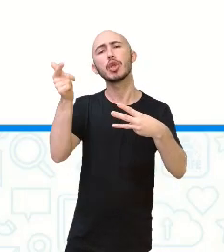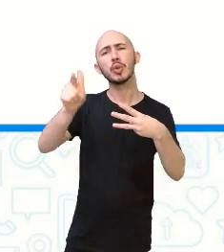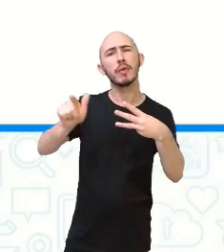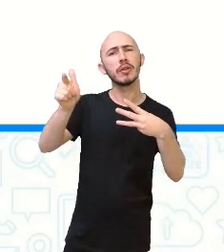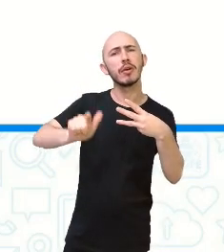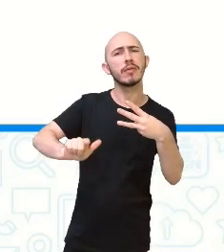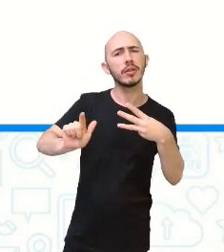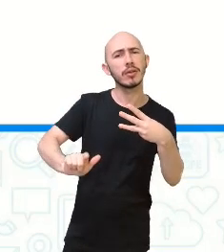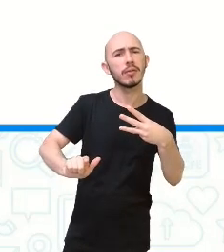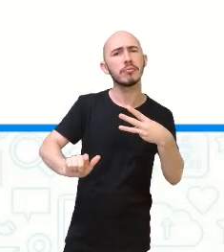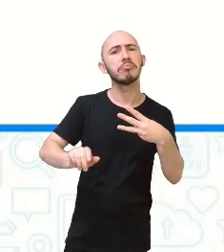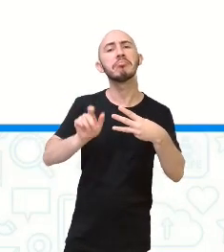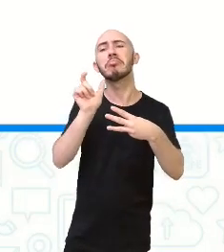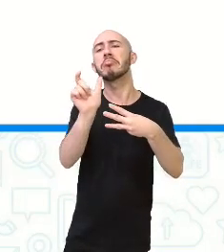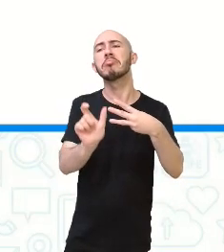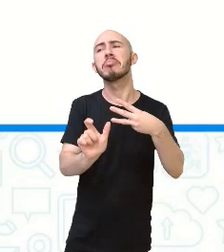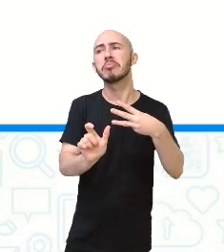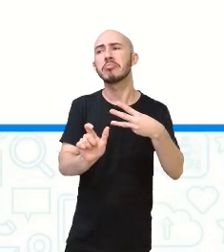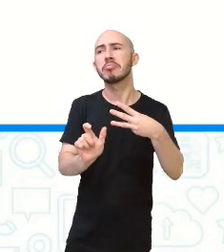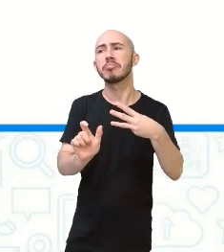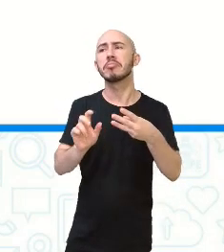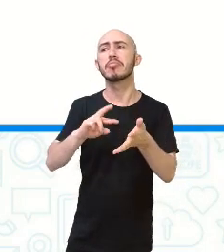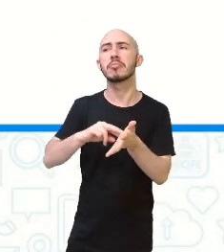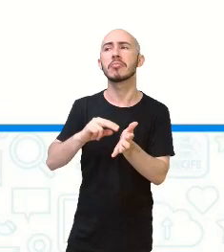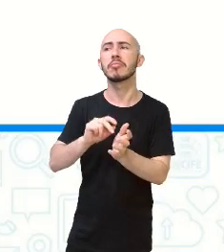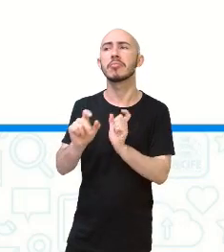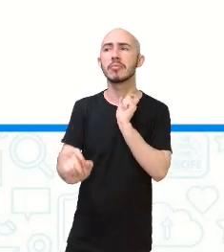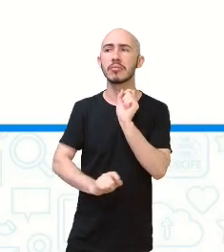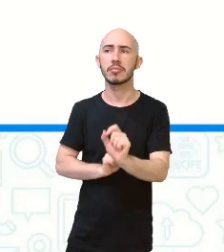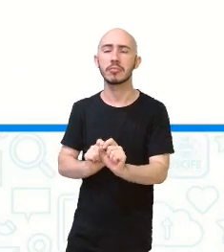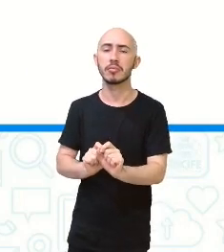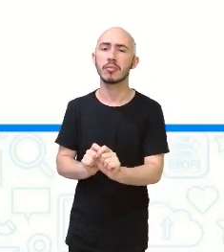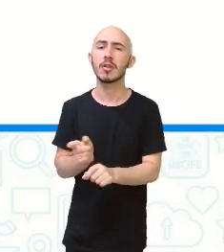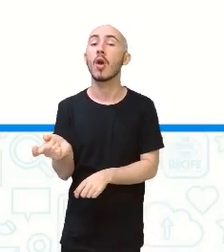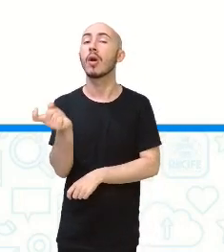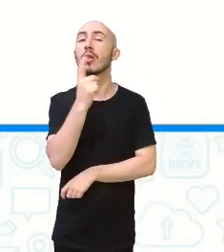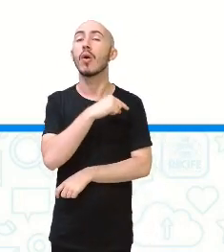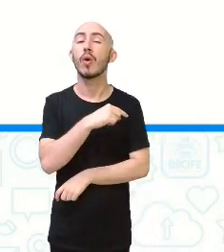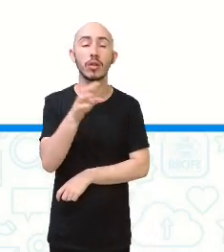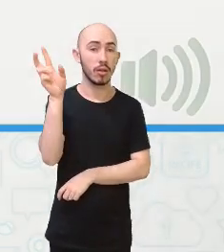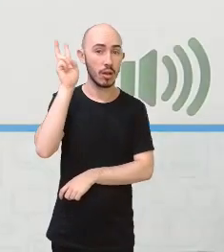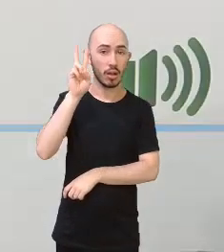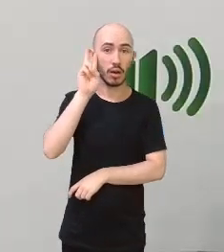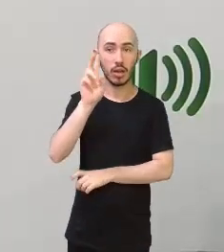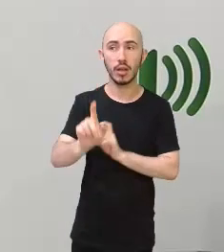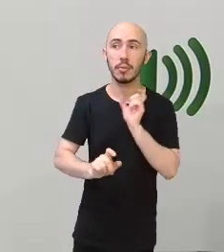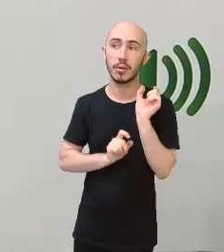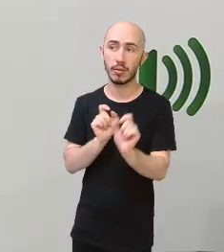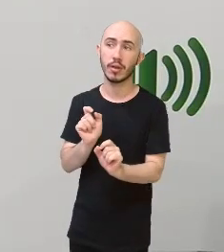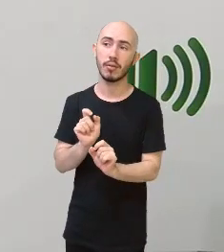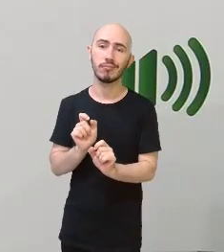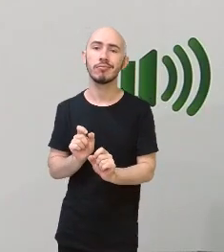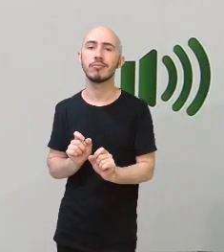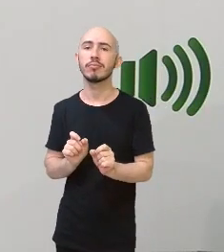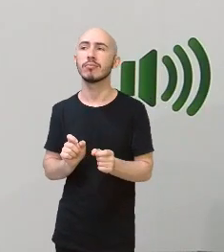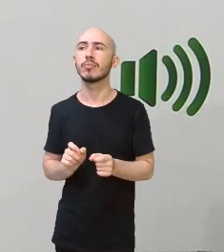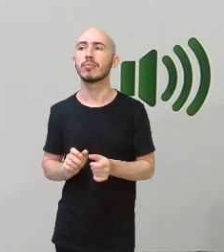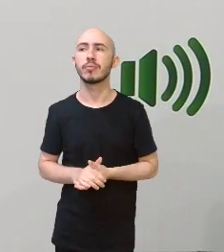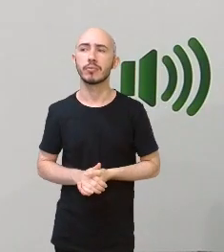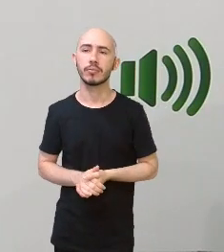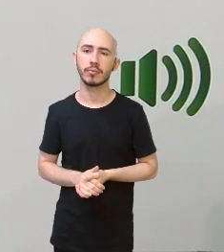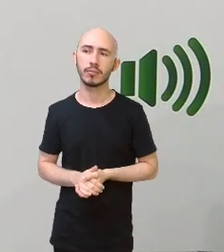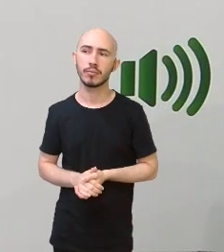a palavra significa livrar-se de algo. Quando ele falou lá no comecinho, dar cabo de,